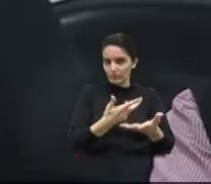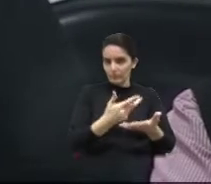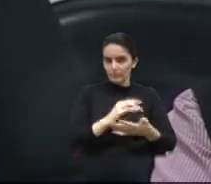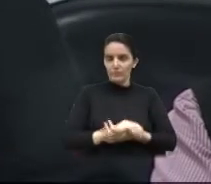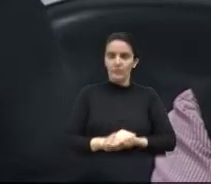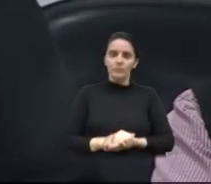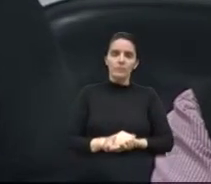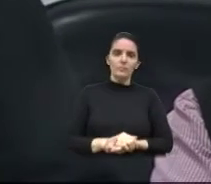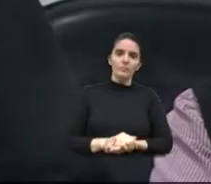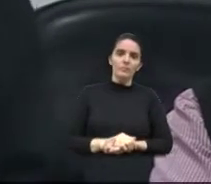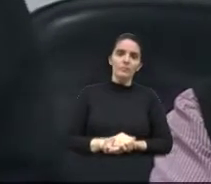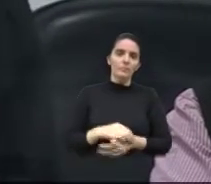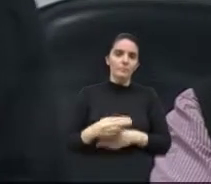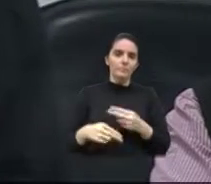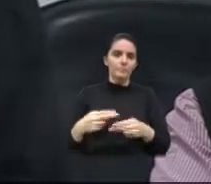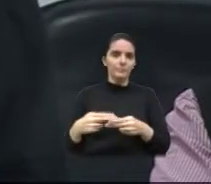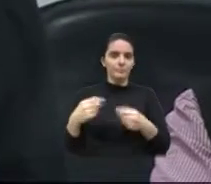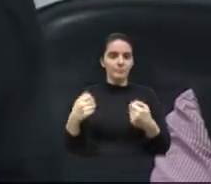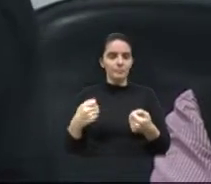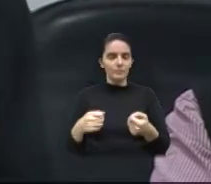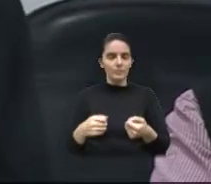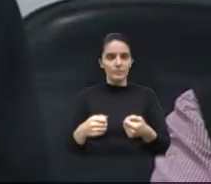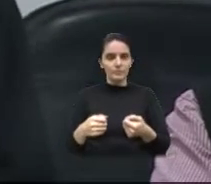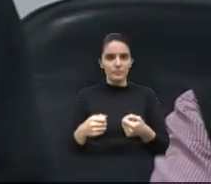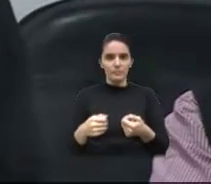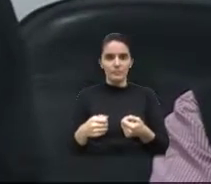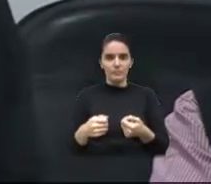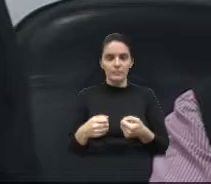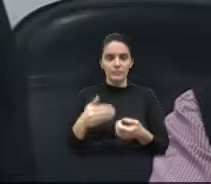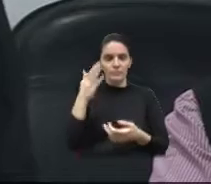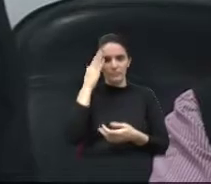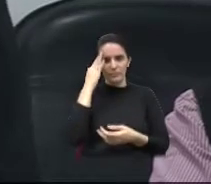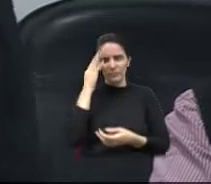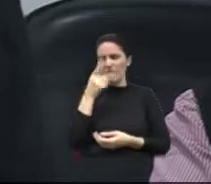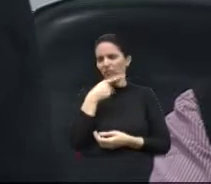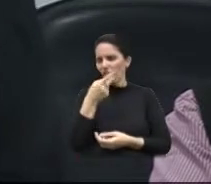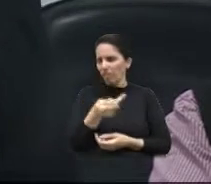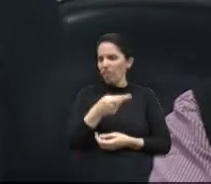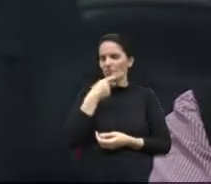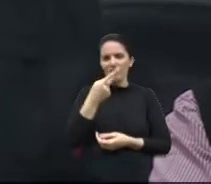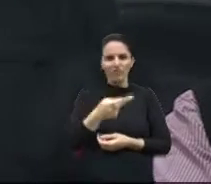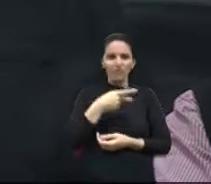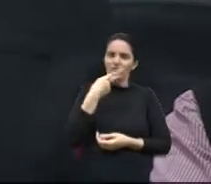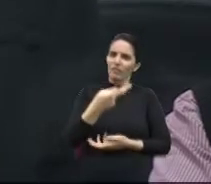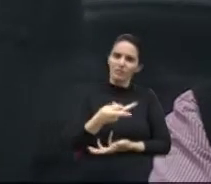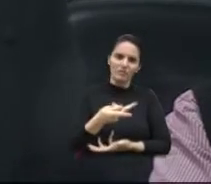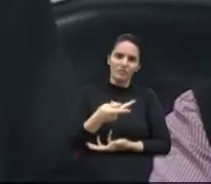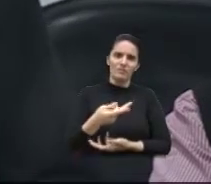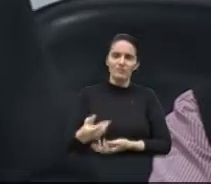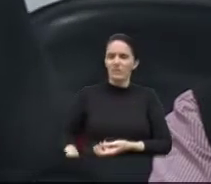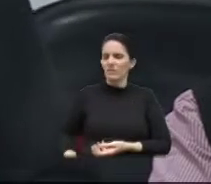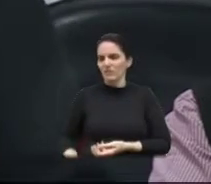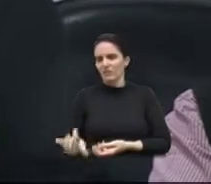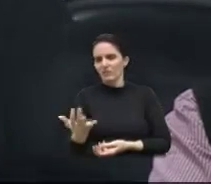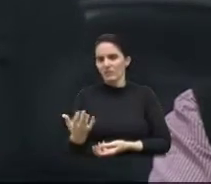para cá. Então, a gente precisa fazer, não ficar falando que se gasta, que a população está